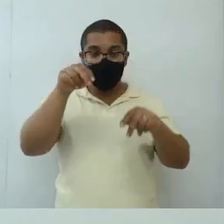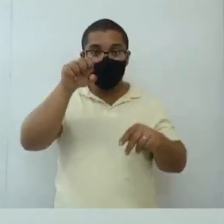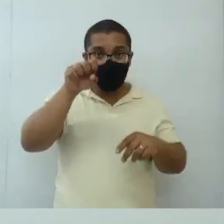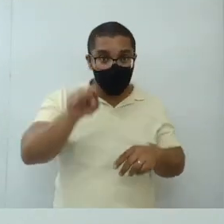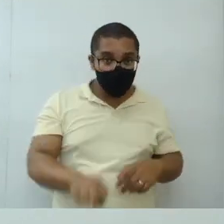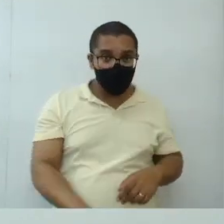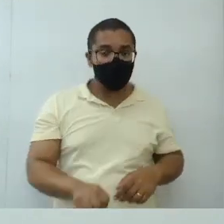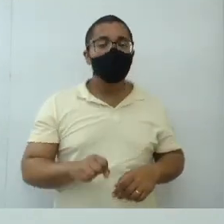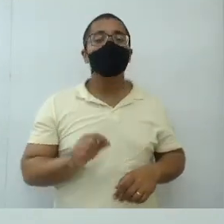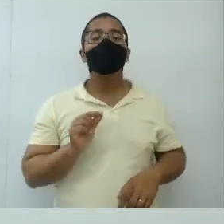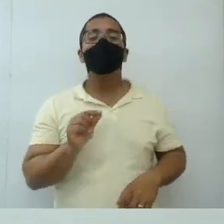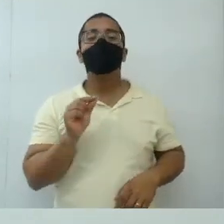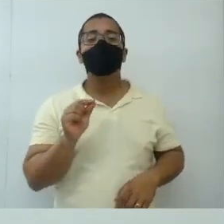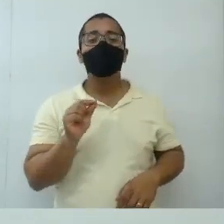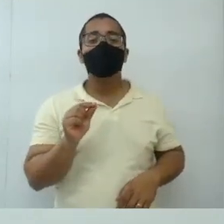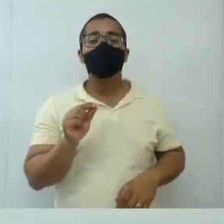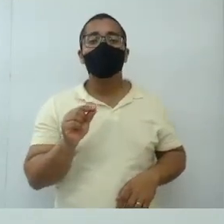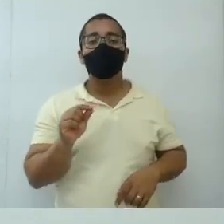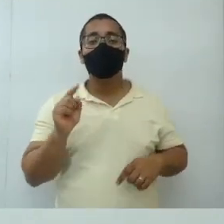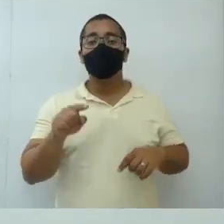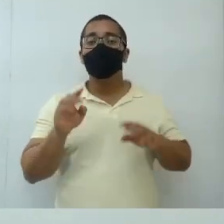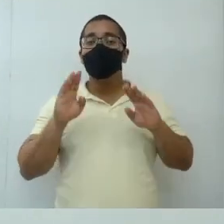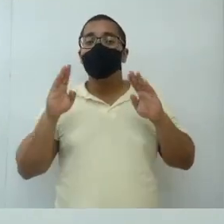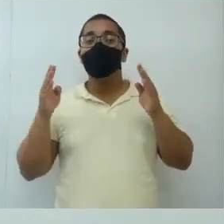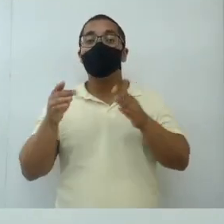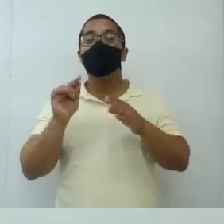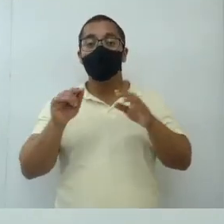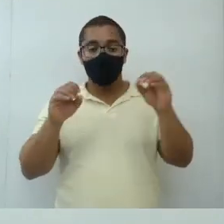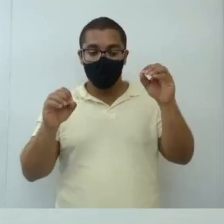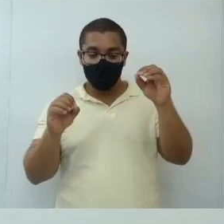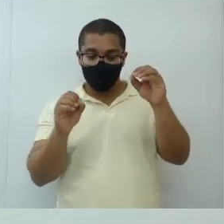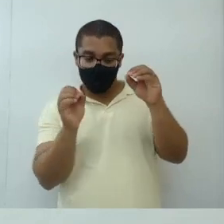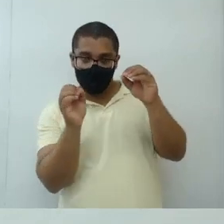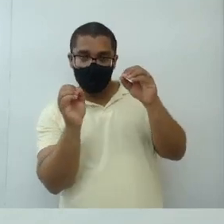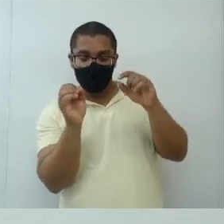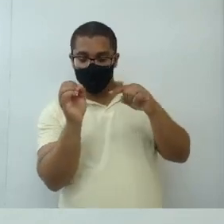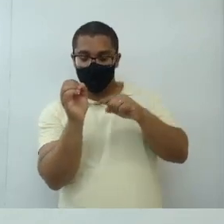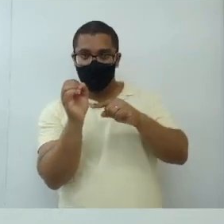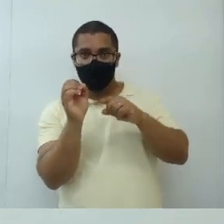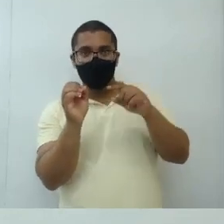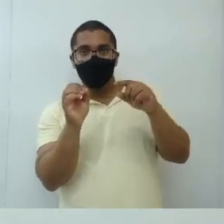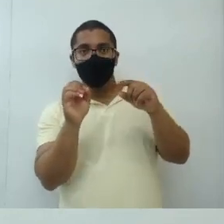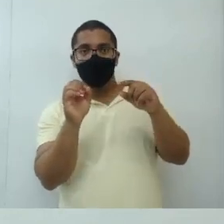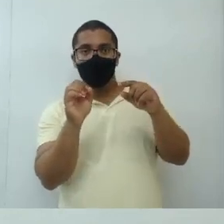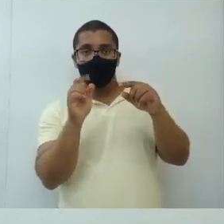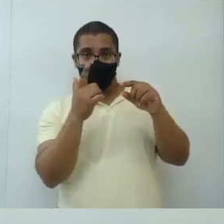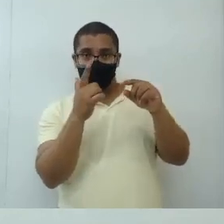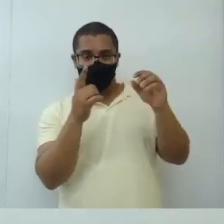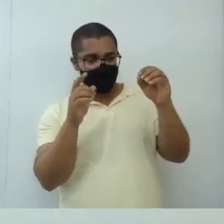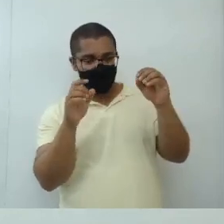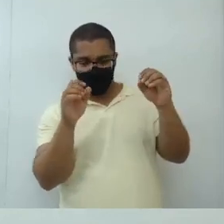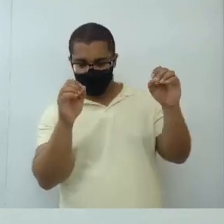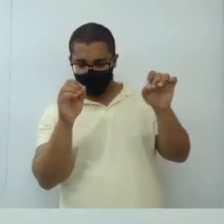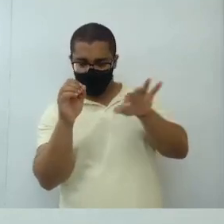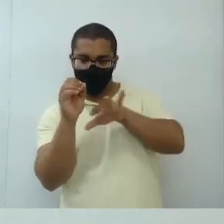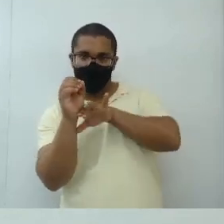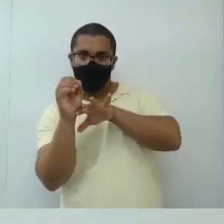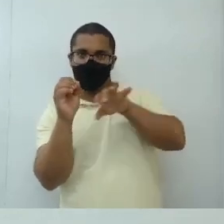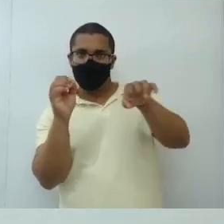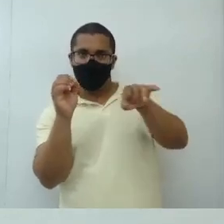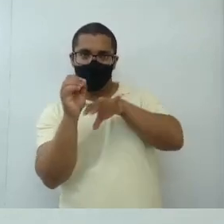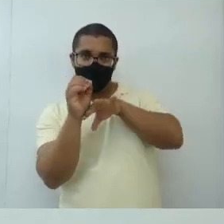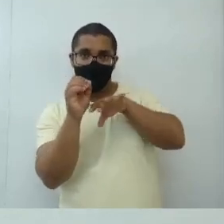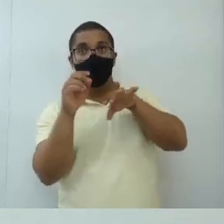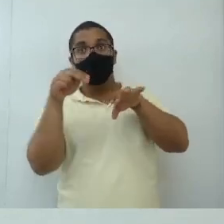nesse período do ano nós estamos mais voltados ao sol então lá no hemisfério norte e inverno mas